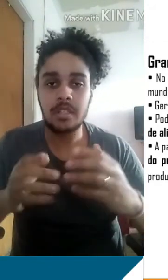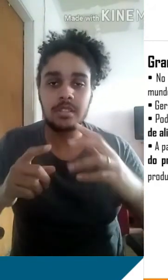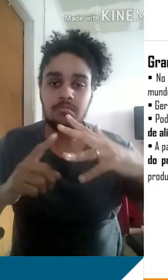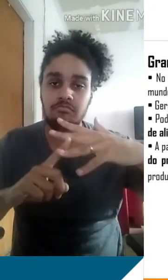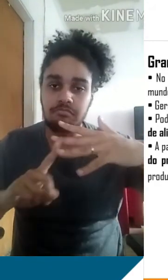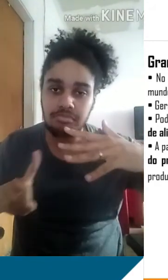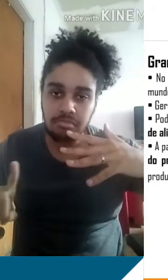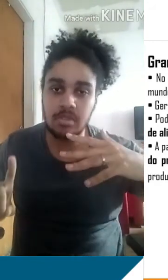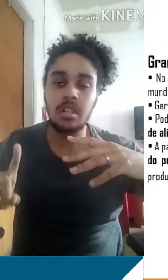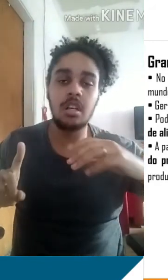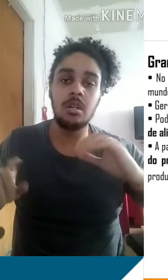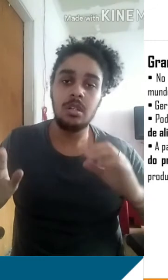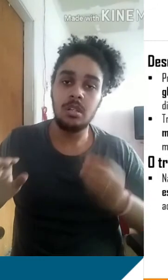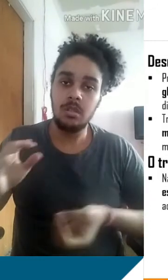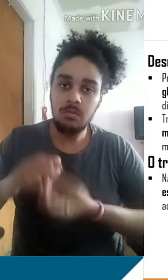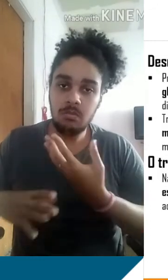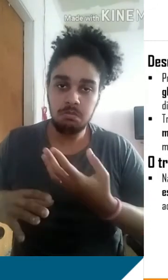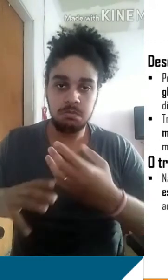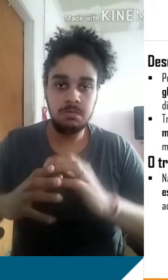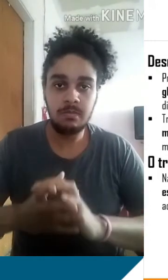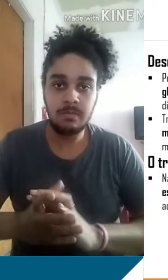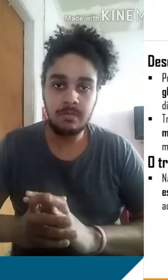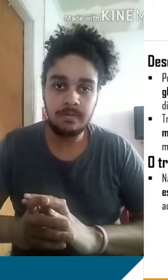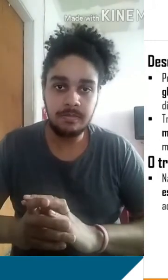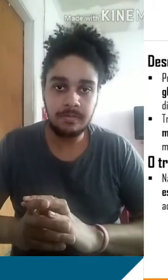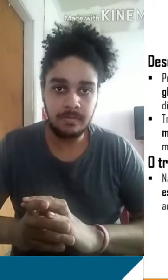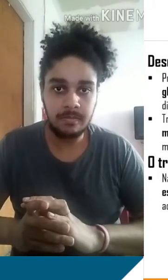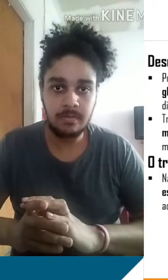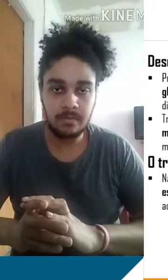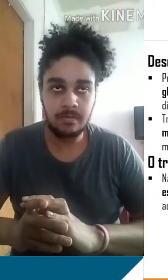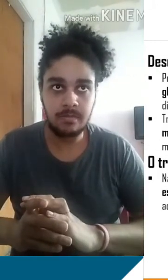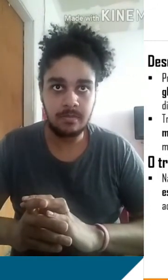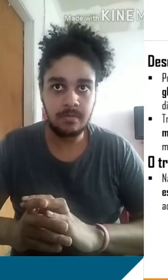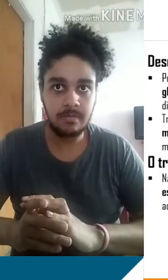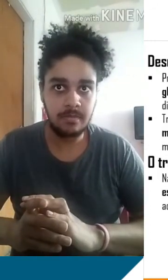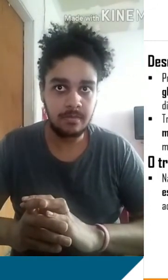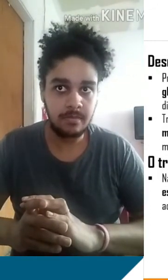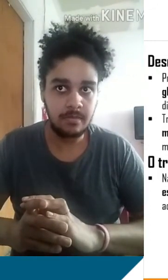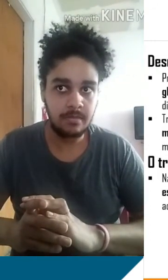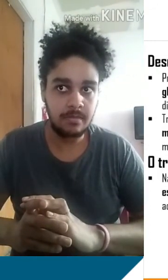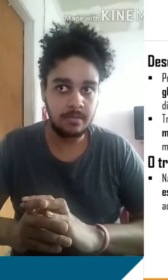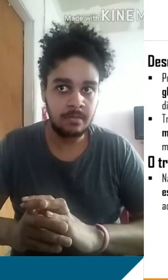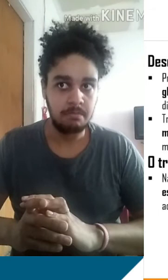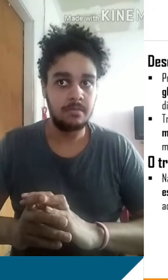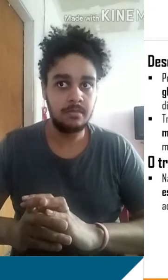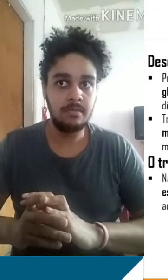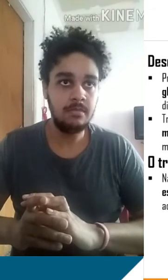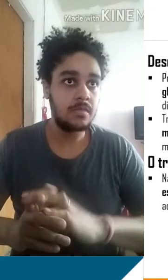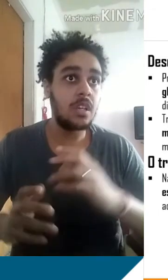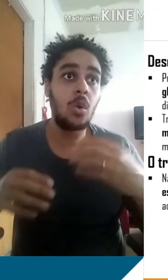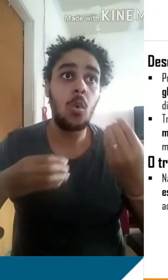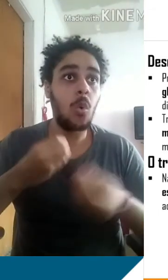da produção. Beleza? Bom, como é que funciona isso? Há essa dispersão espacial da indústria. Né? No caso,